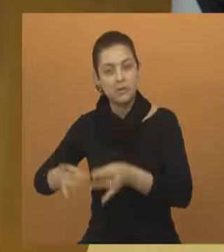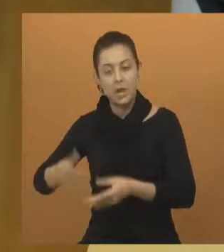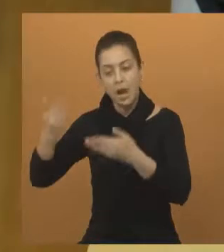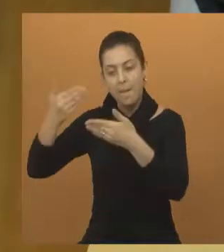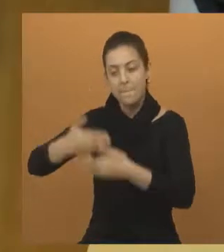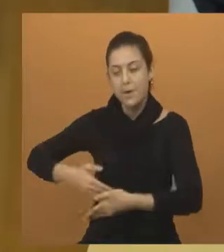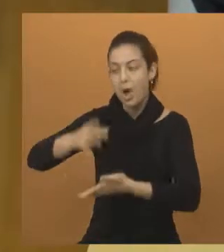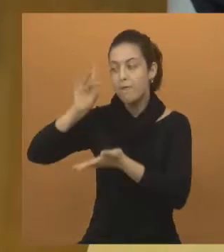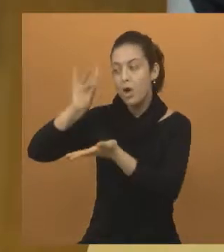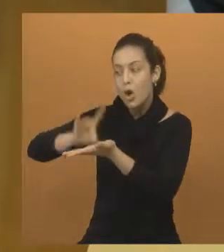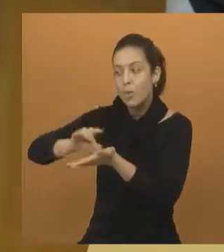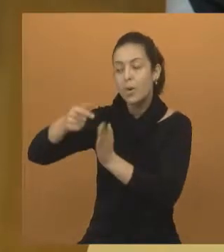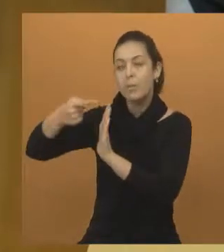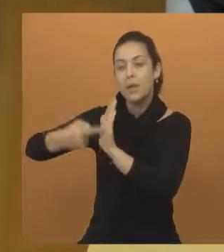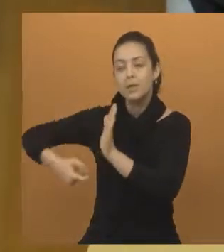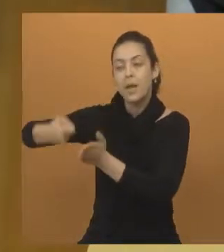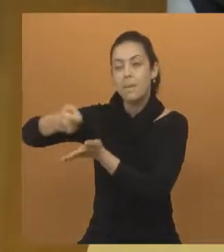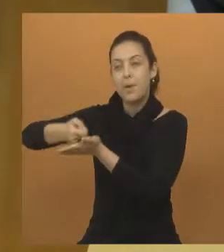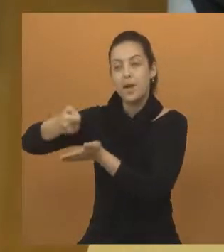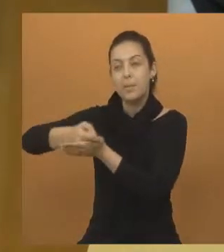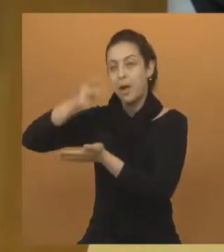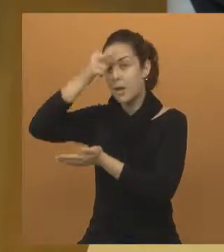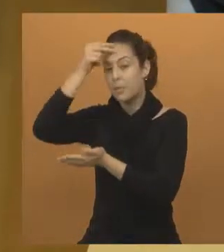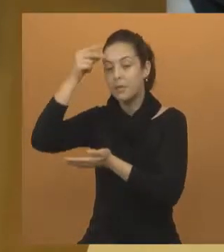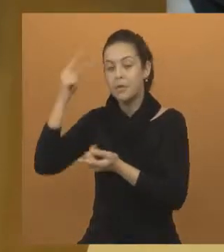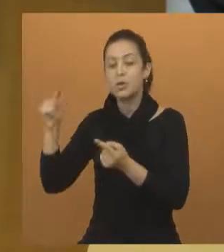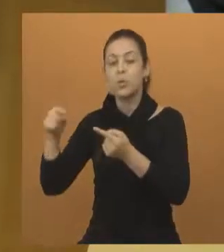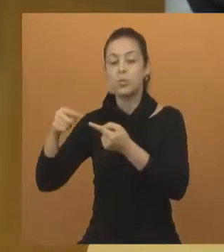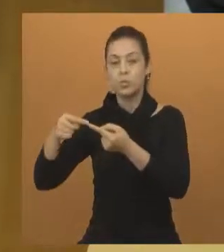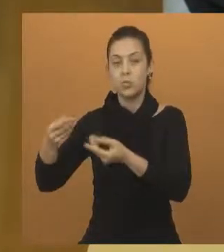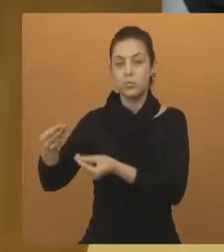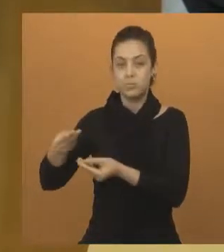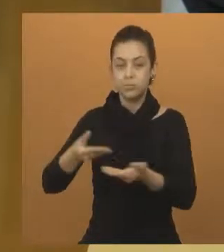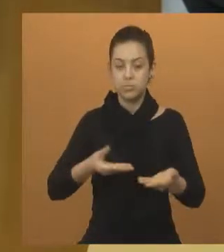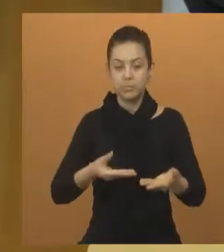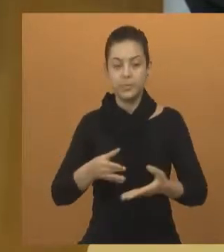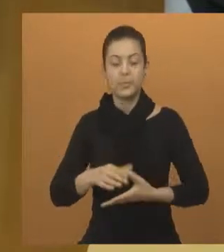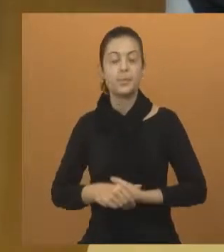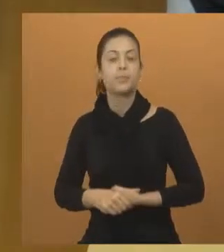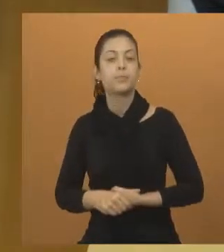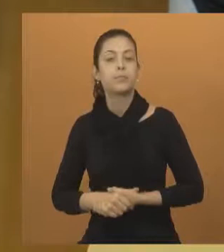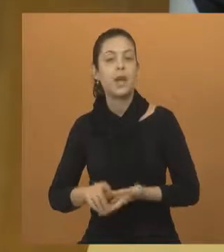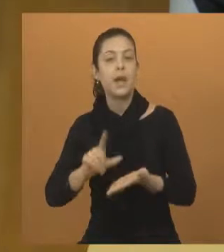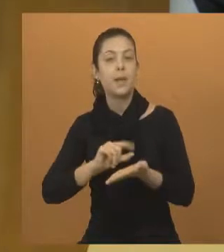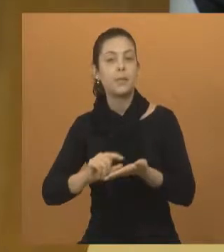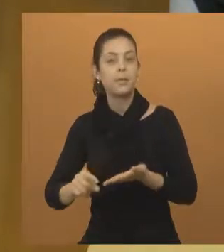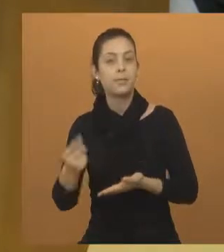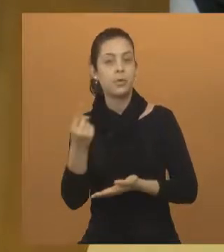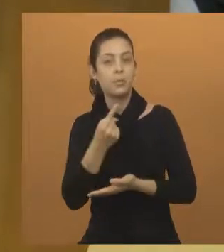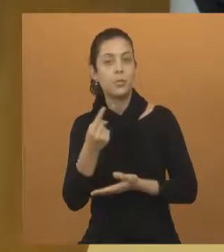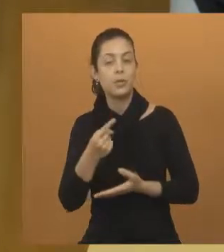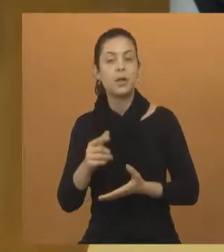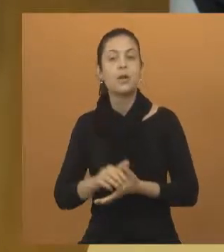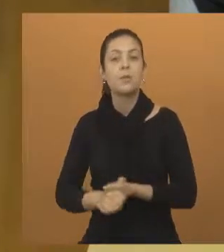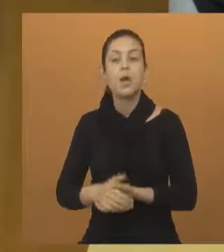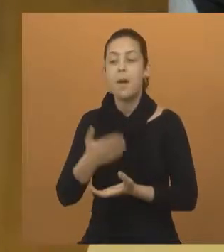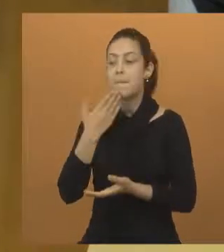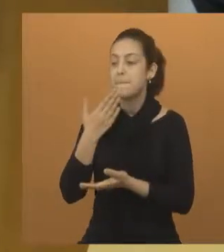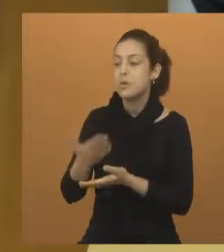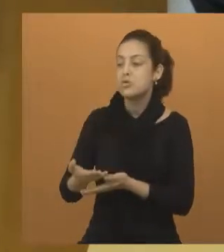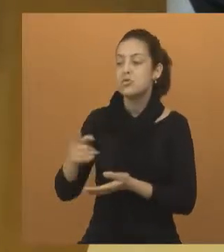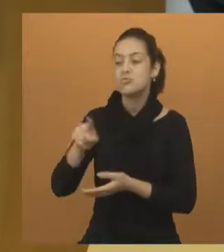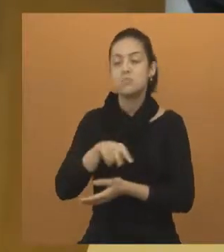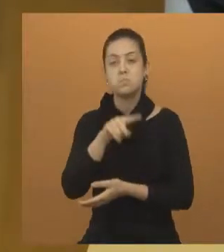de cumprimento das exigências necessárias à sua concessão. Parágrafo 1º. A solicitação da